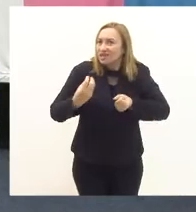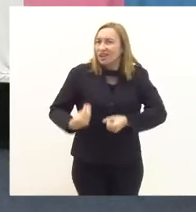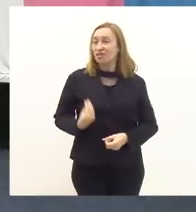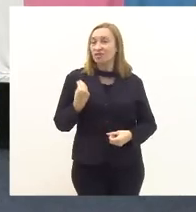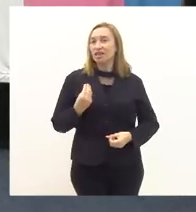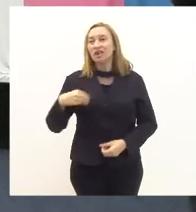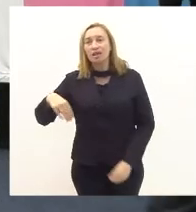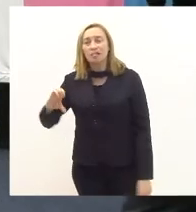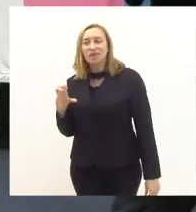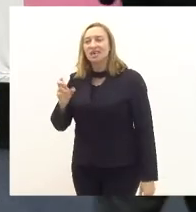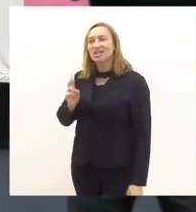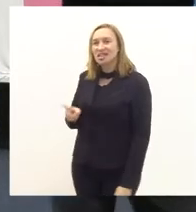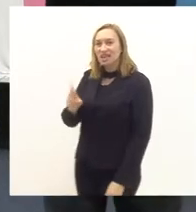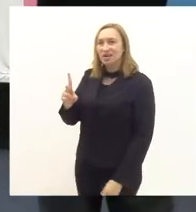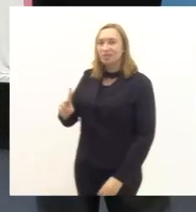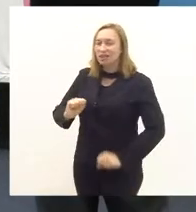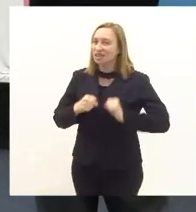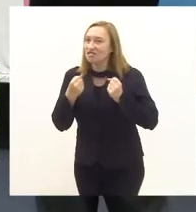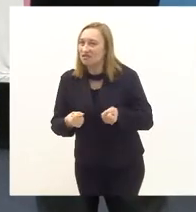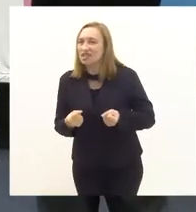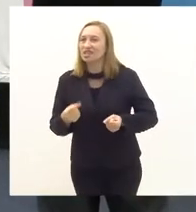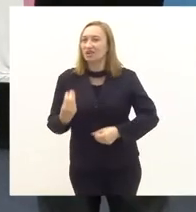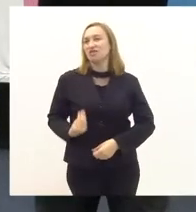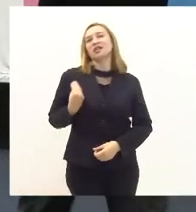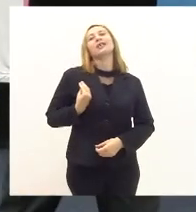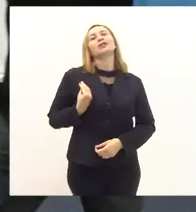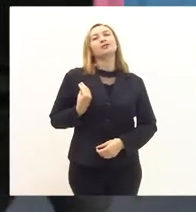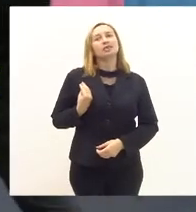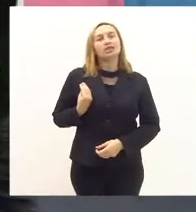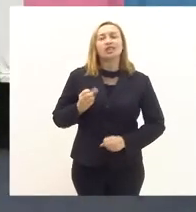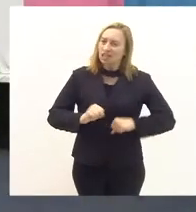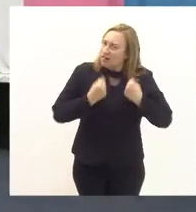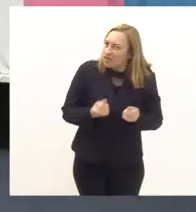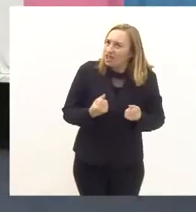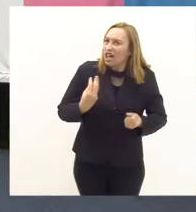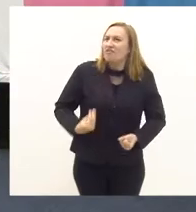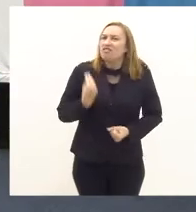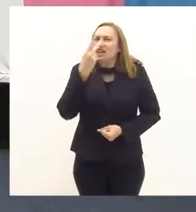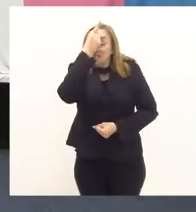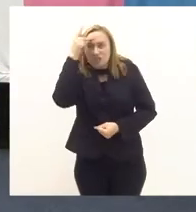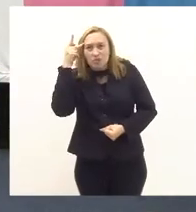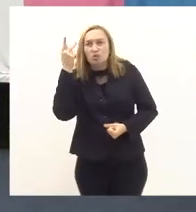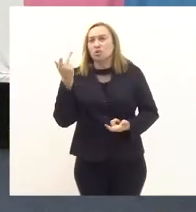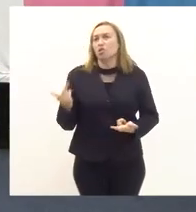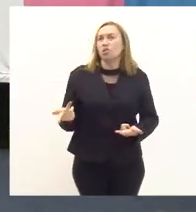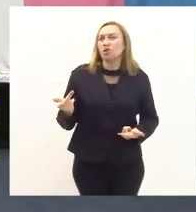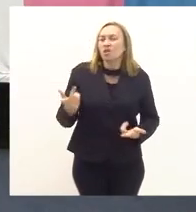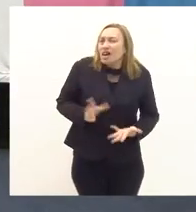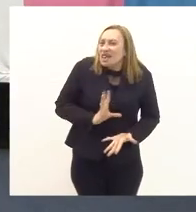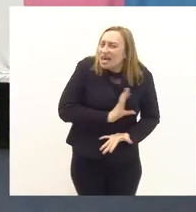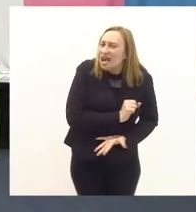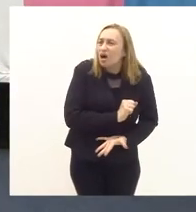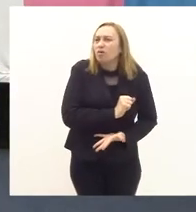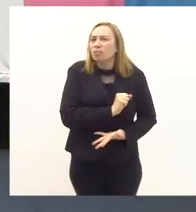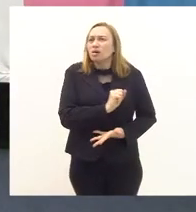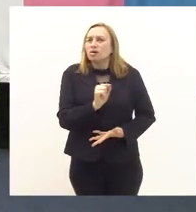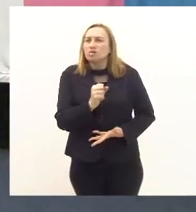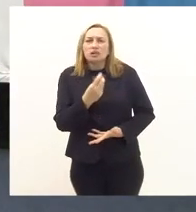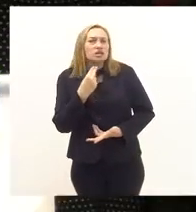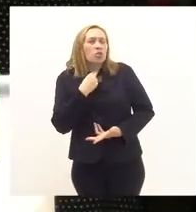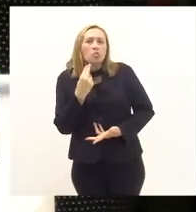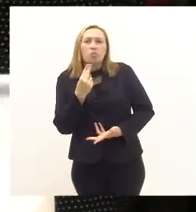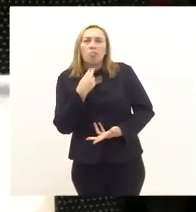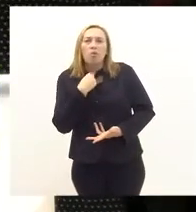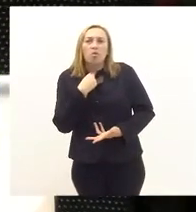Mink sempre esteve na defesa da vida. E defender a vida das pessoas que amam não pode